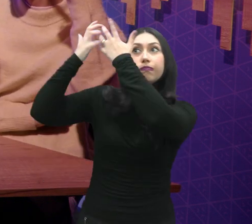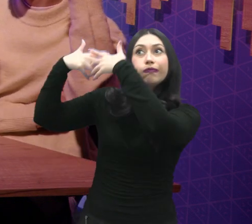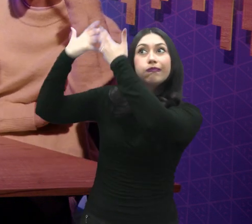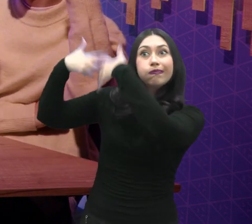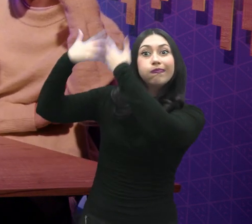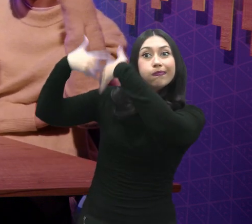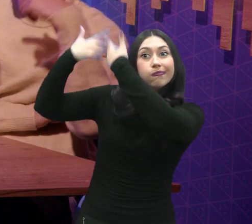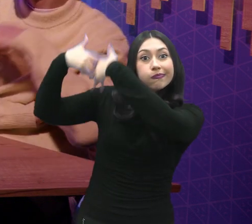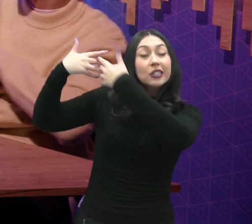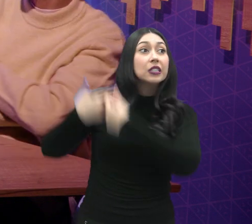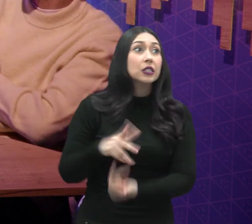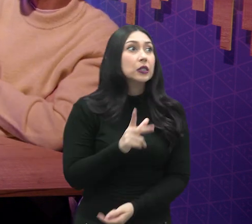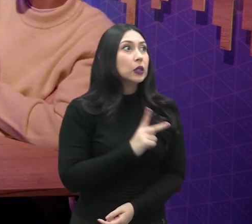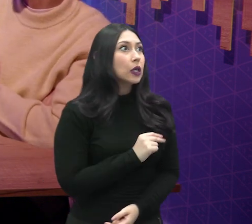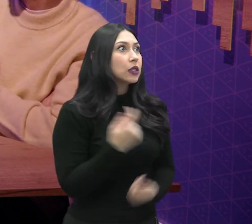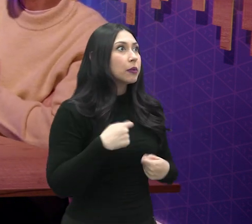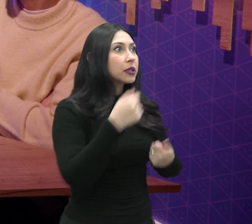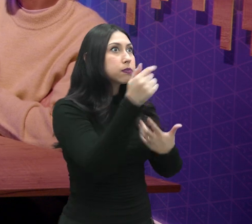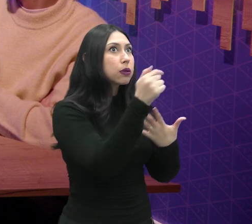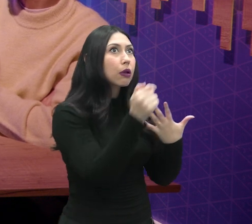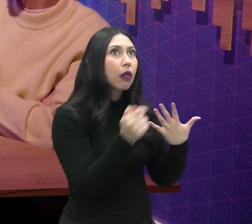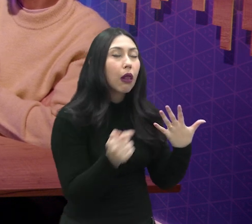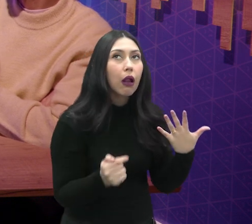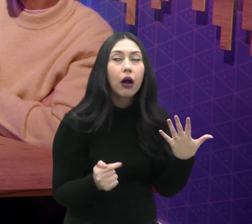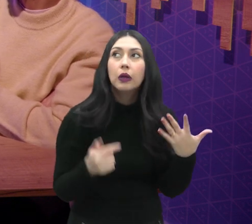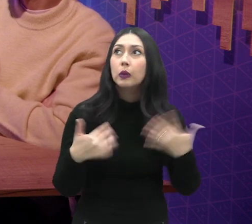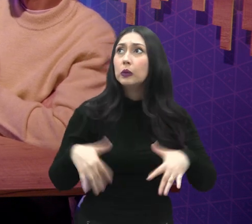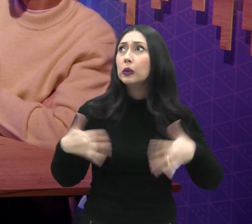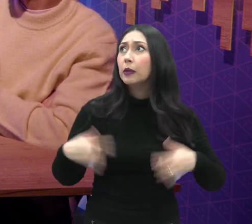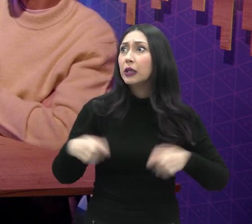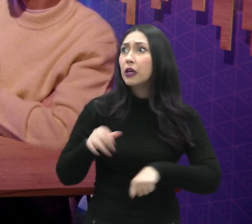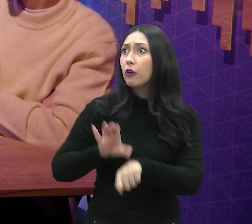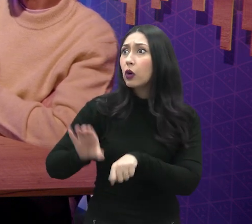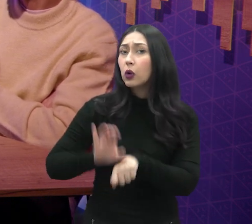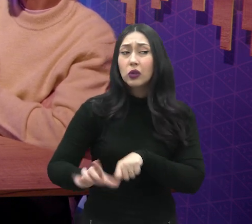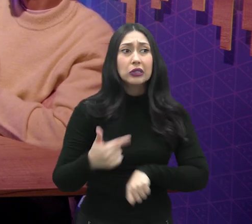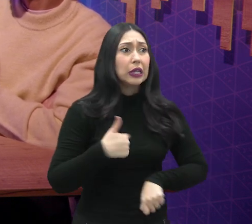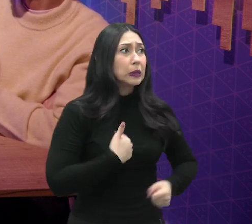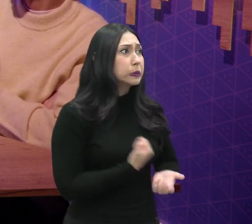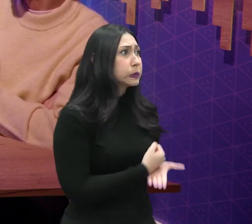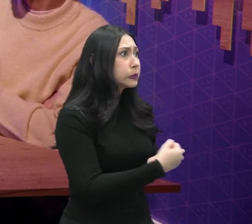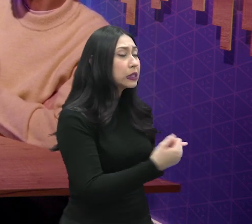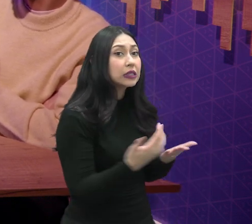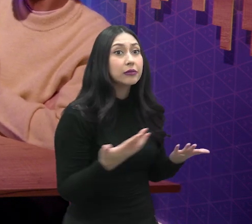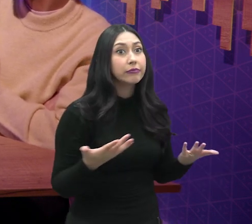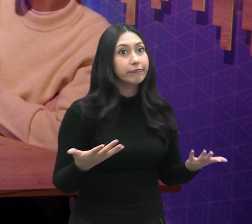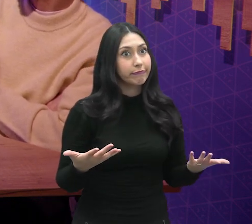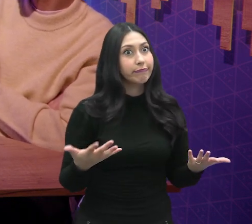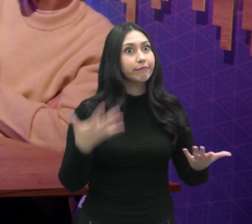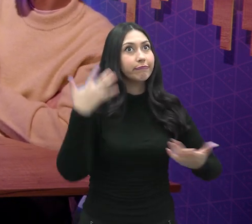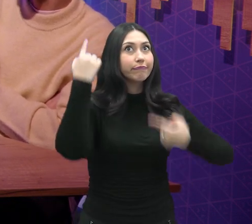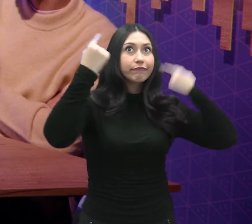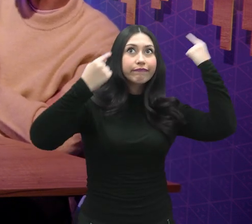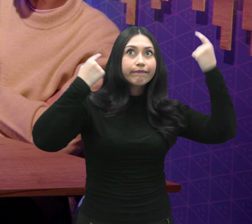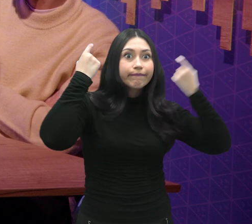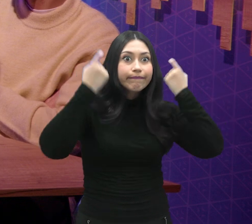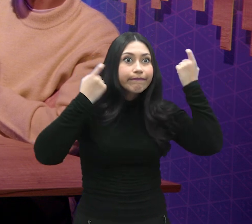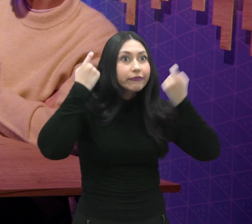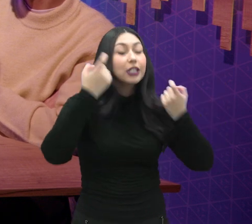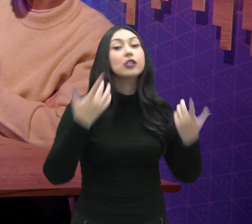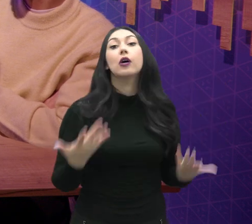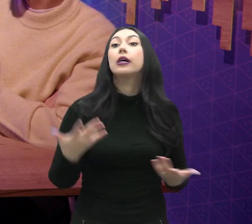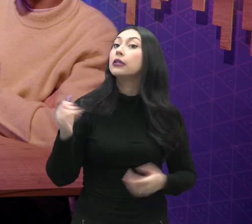ó. Nossa, eu tinha que estar fazendo aquilo, eu tinha que fazer aquilo outro, eu tinha que começar um novo curso, eu tô ficando pra trás. Péssimo, gente fica,